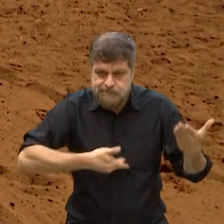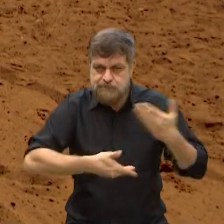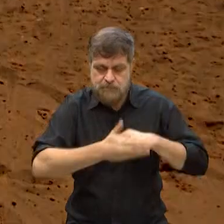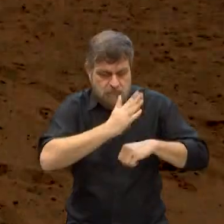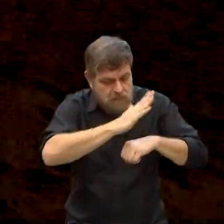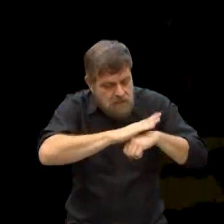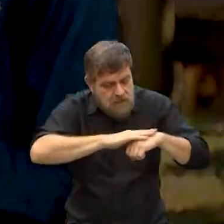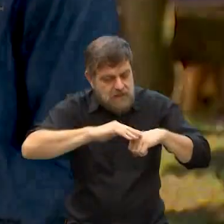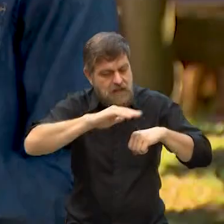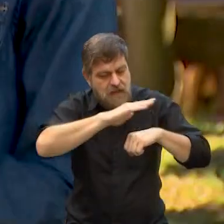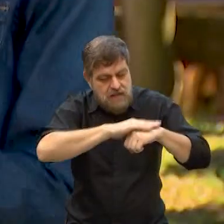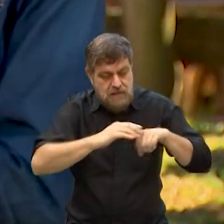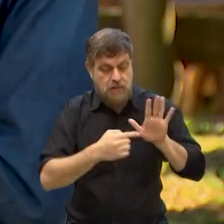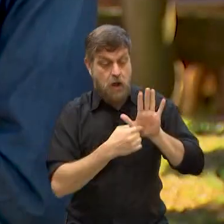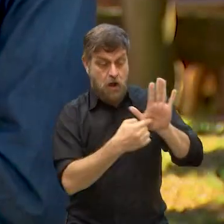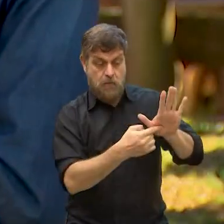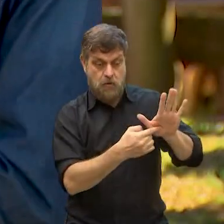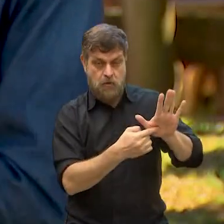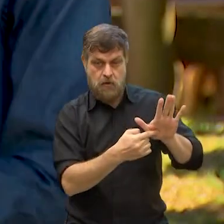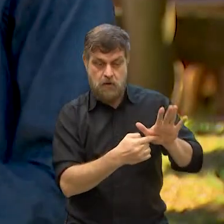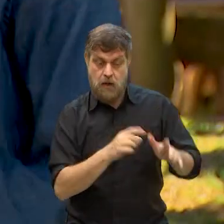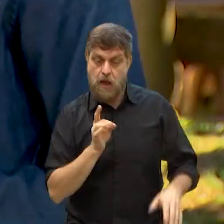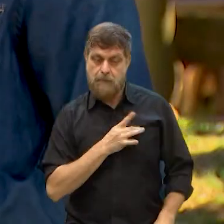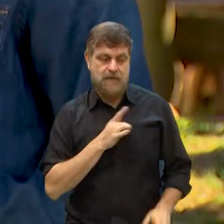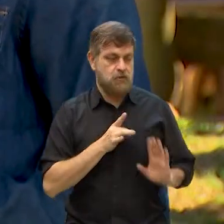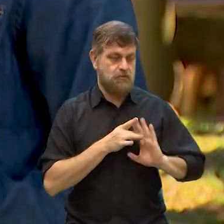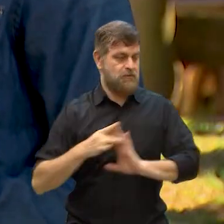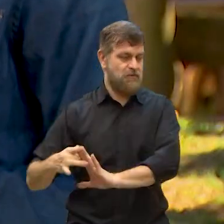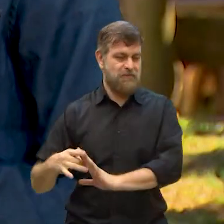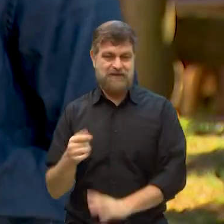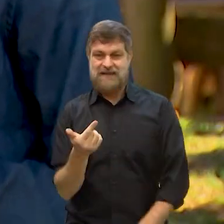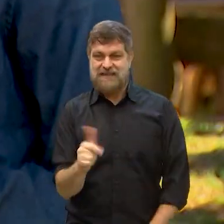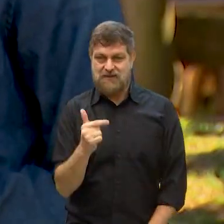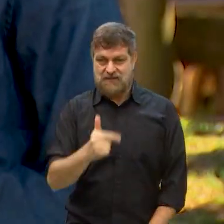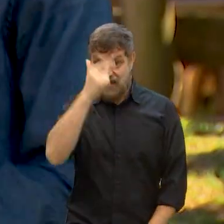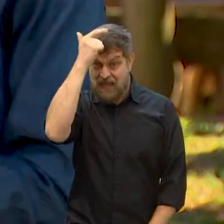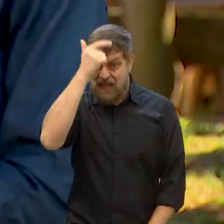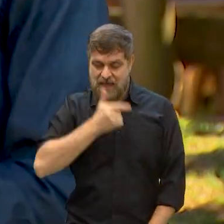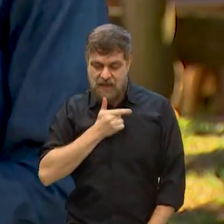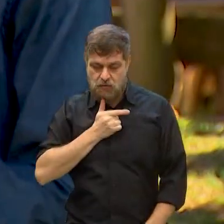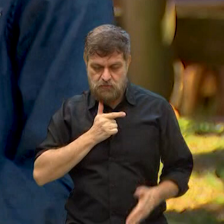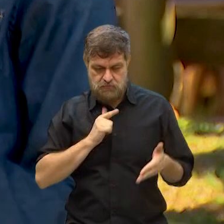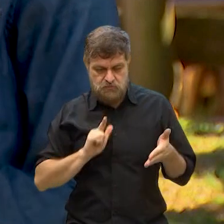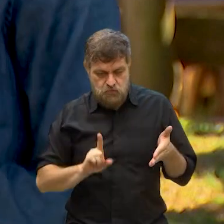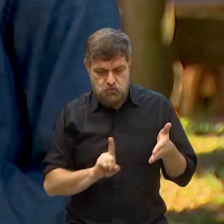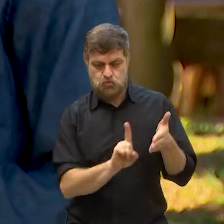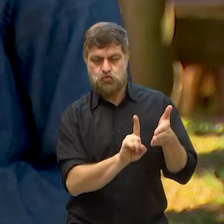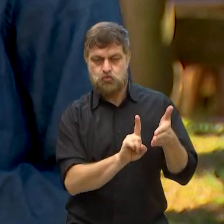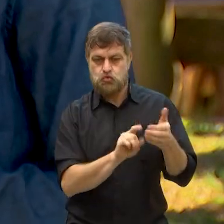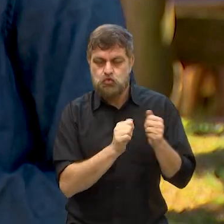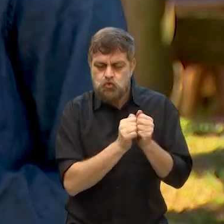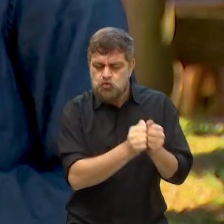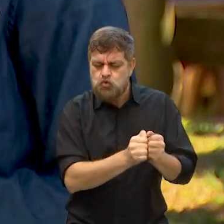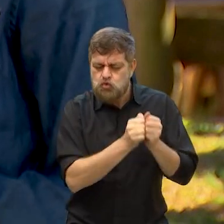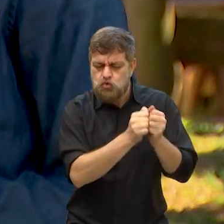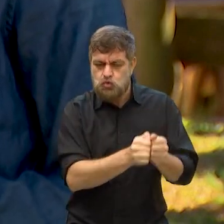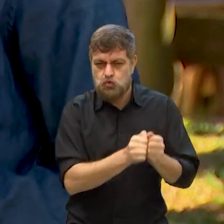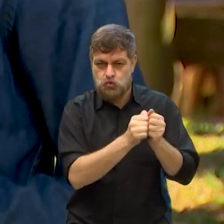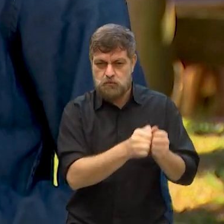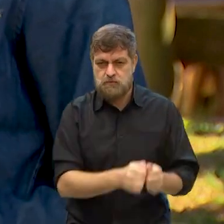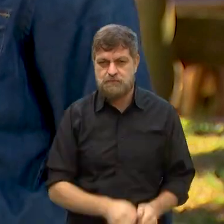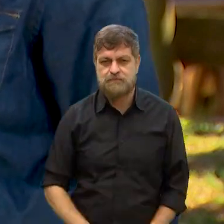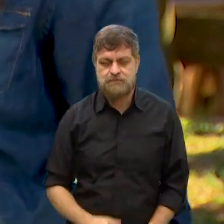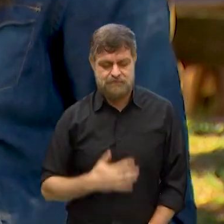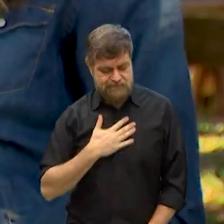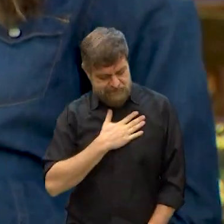confiar em mim. Então, eu estou sempre ali mostrando, não tenha medo, que eu estou aqui para você não ter